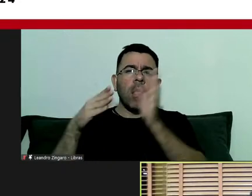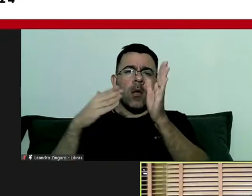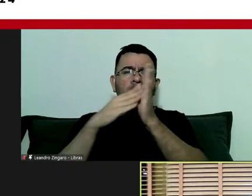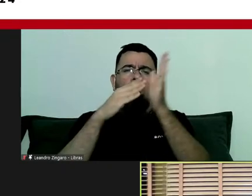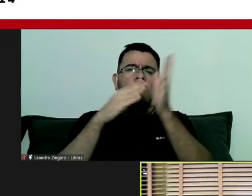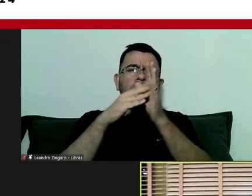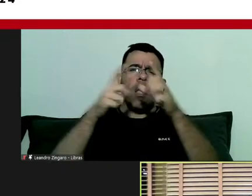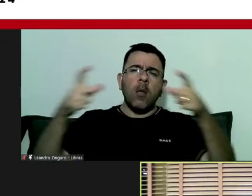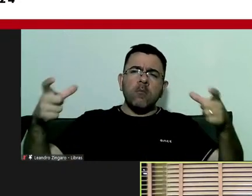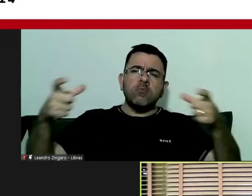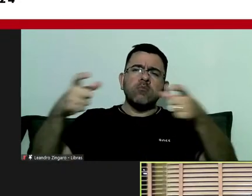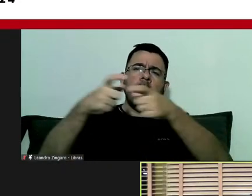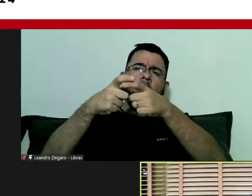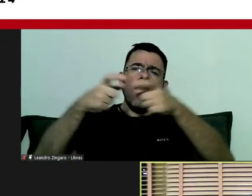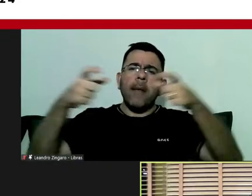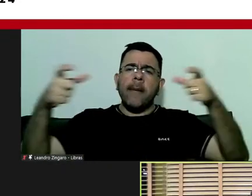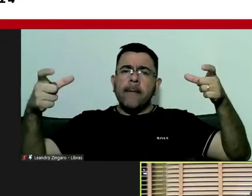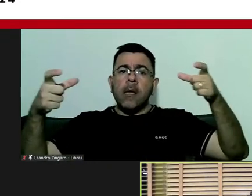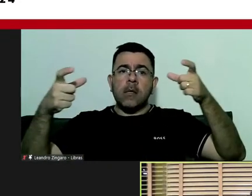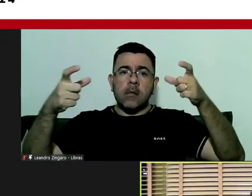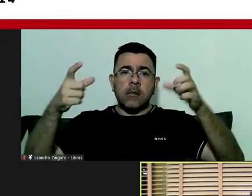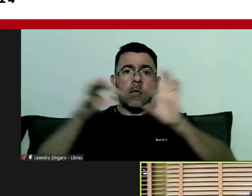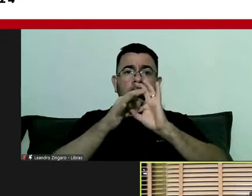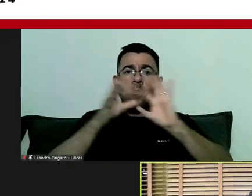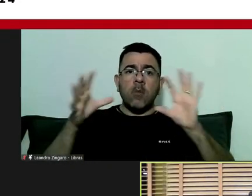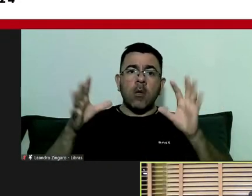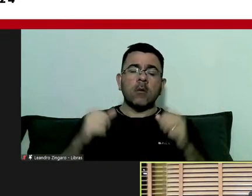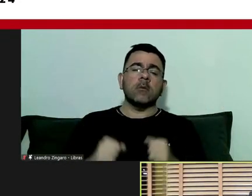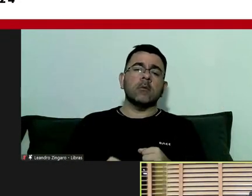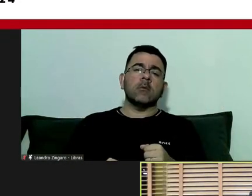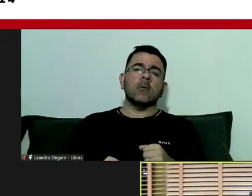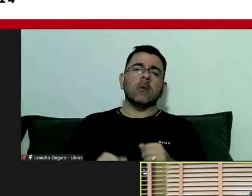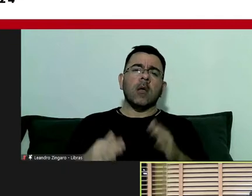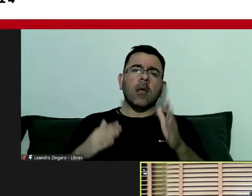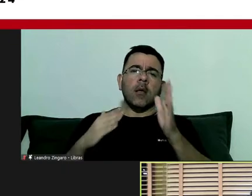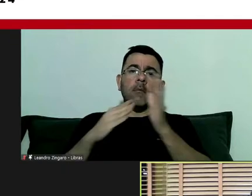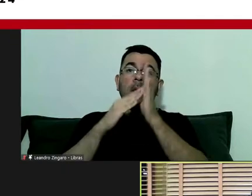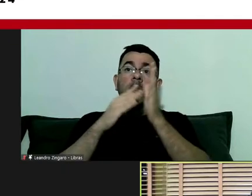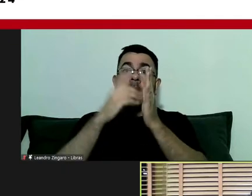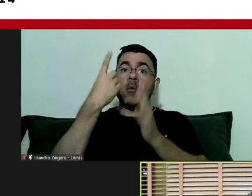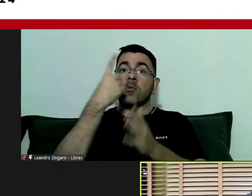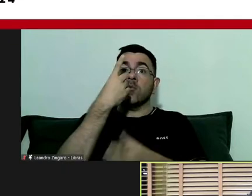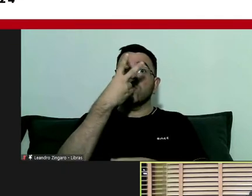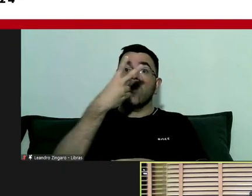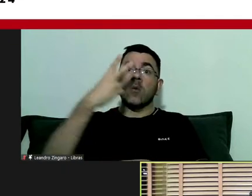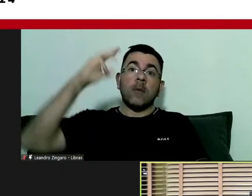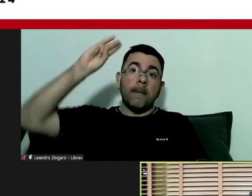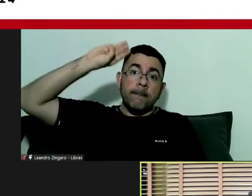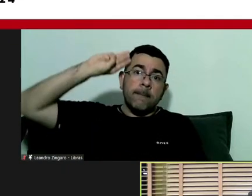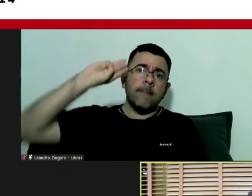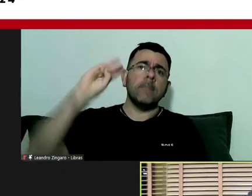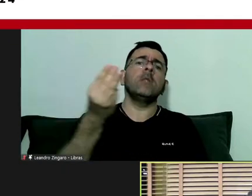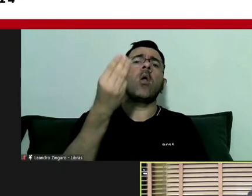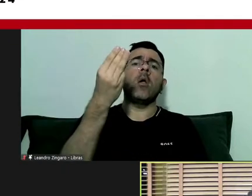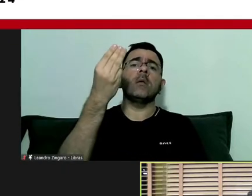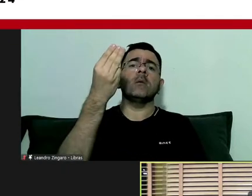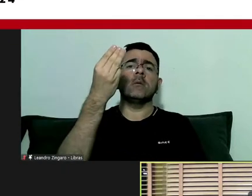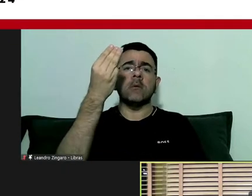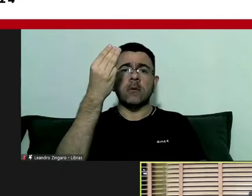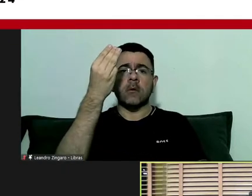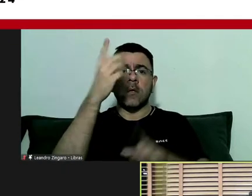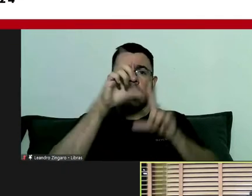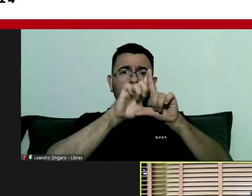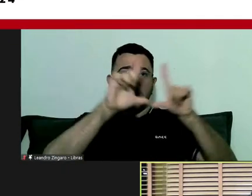tem uma outra pergunta que é para uma população de 12 milhões de cidadãos essa plataforma dá para